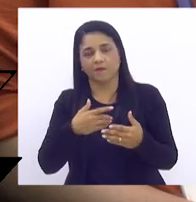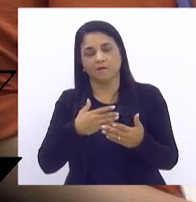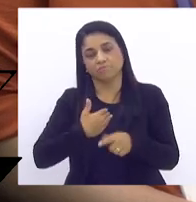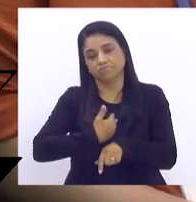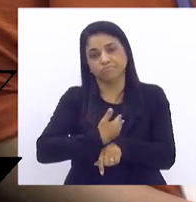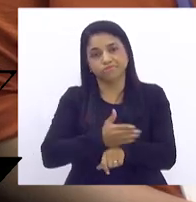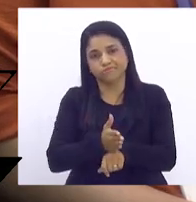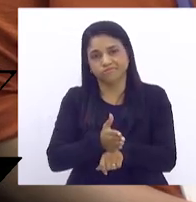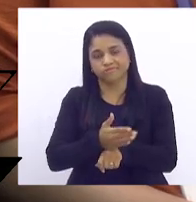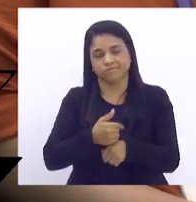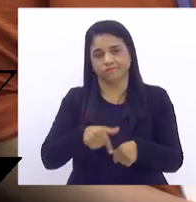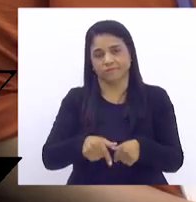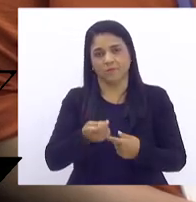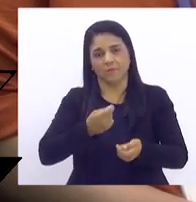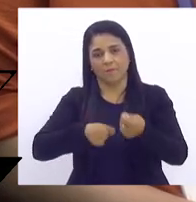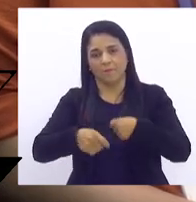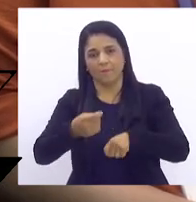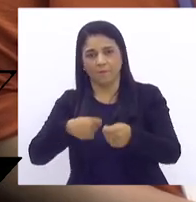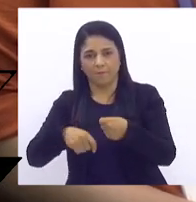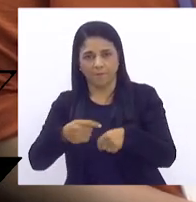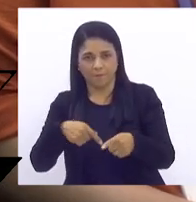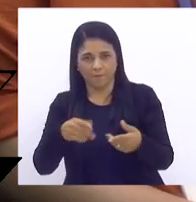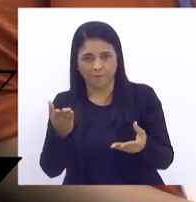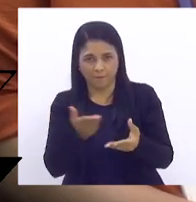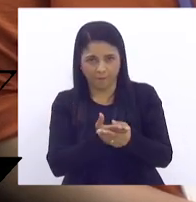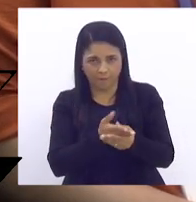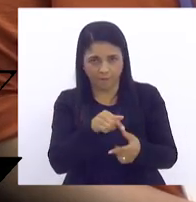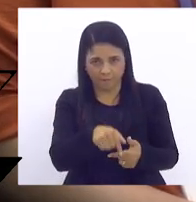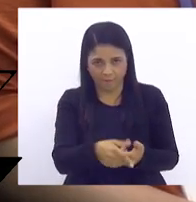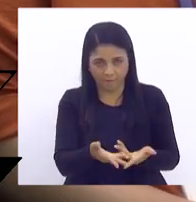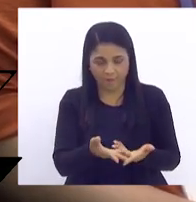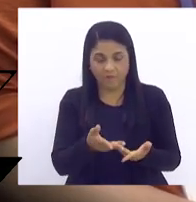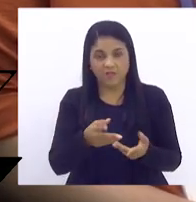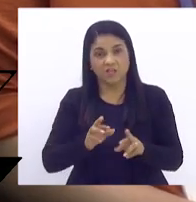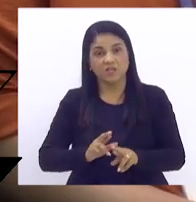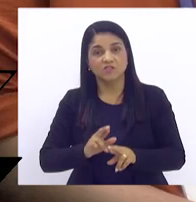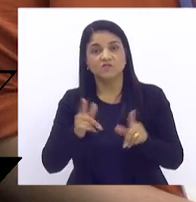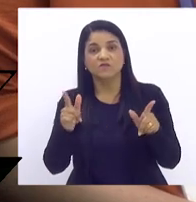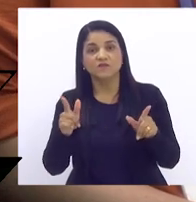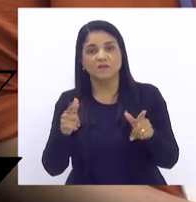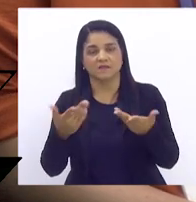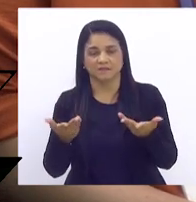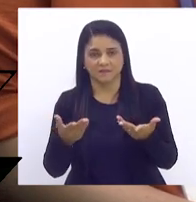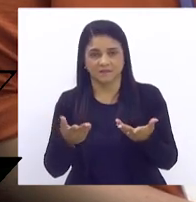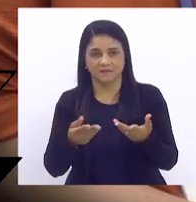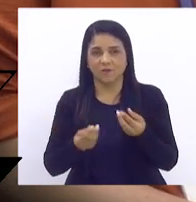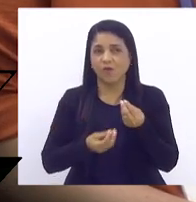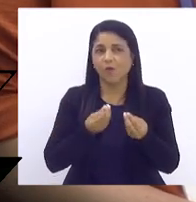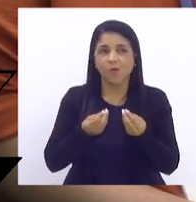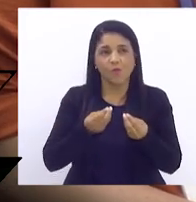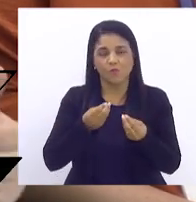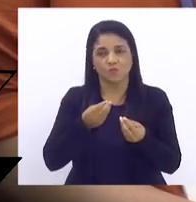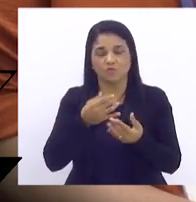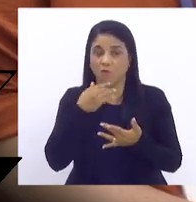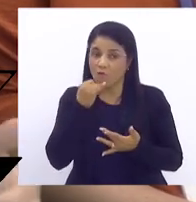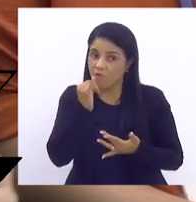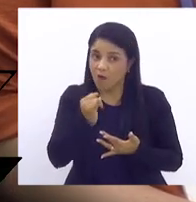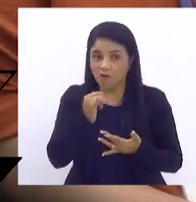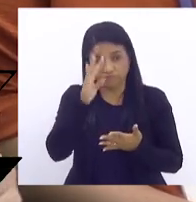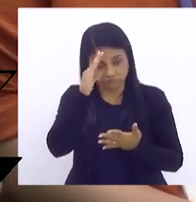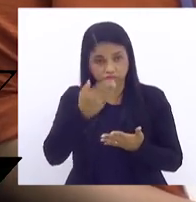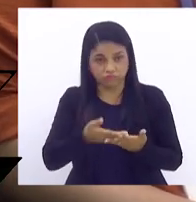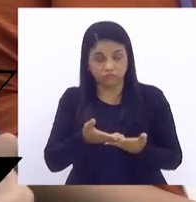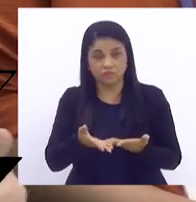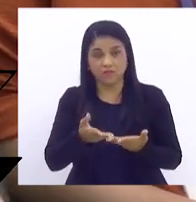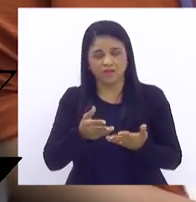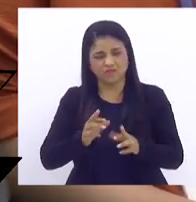Então, é uma preocupação, não tem uma diferença. Né, eu não sei como que... Né, confesso que, ao ver essa diferença,